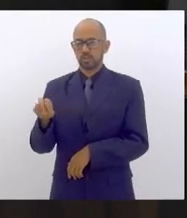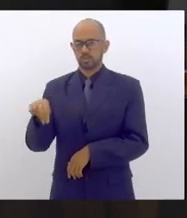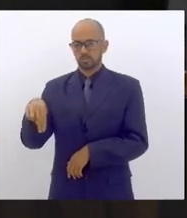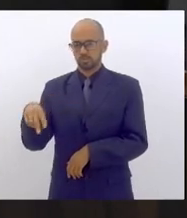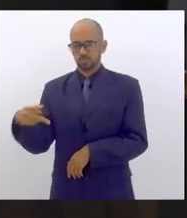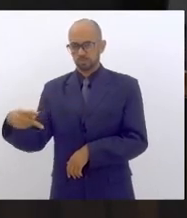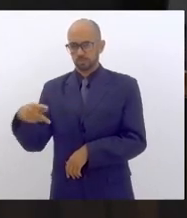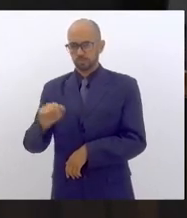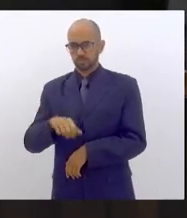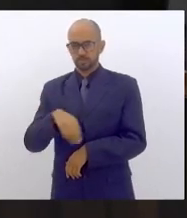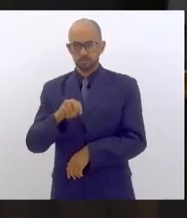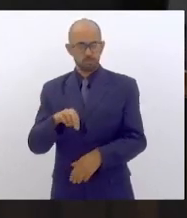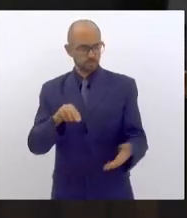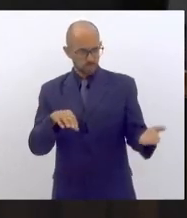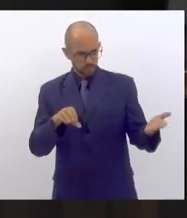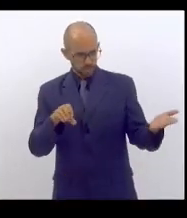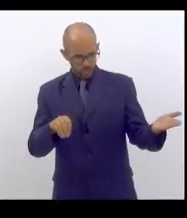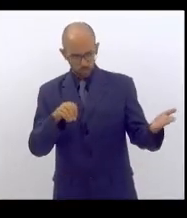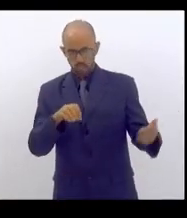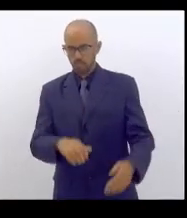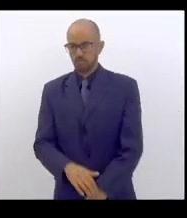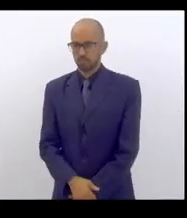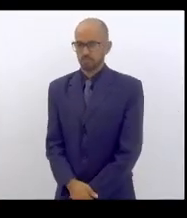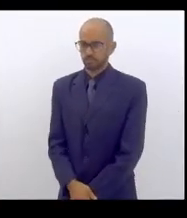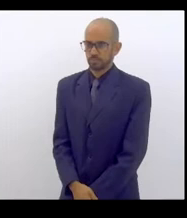Marcelo Dino.